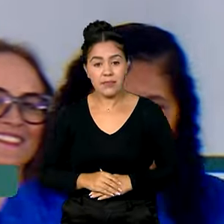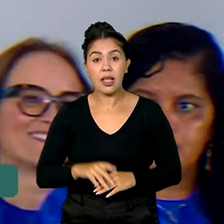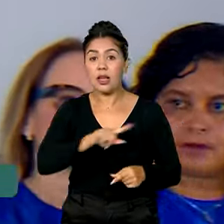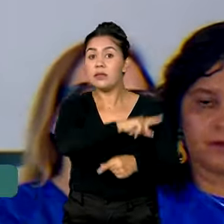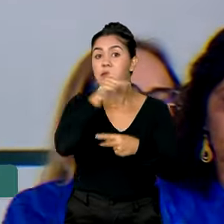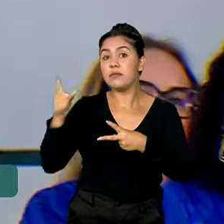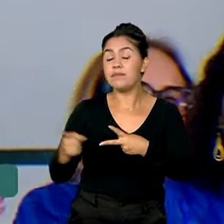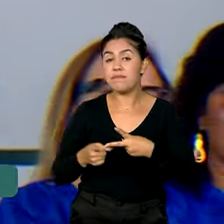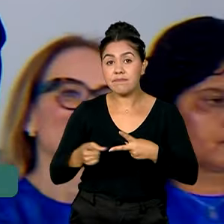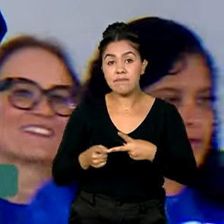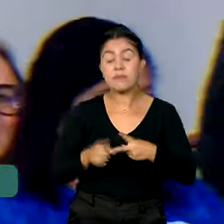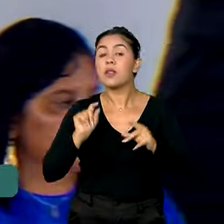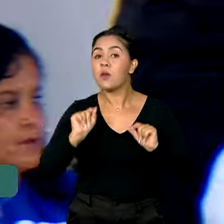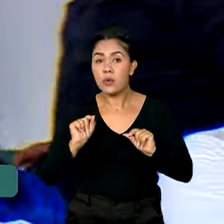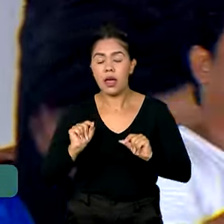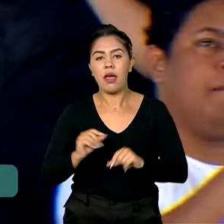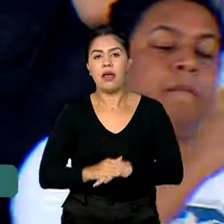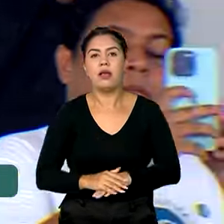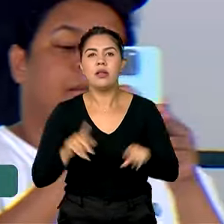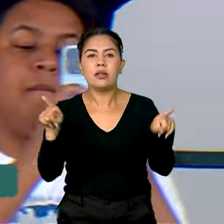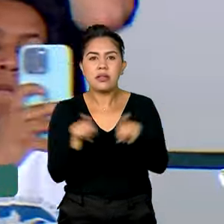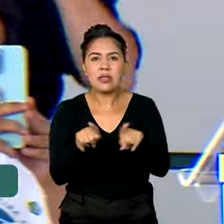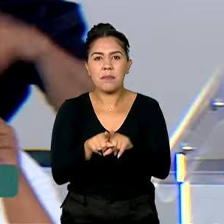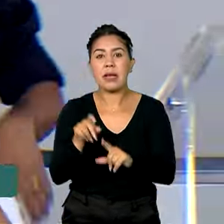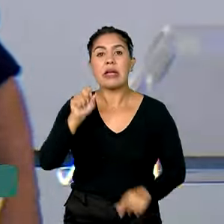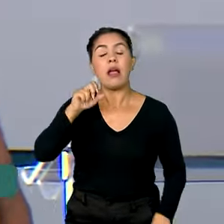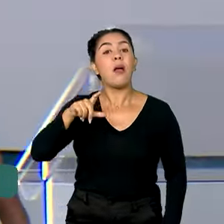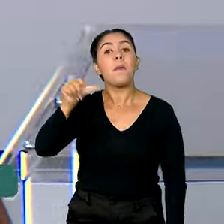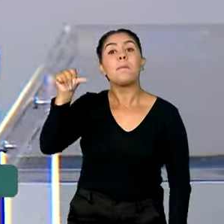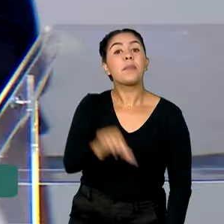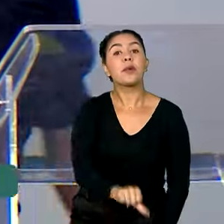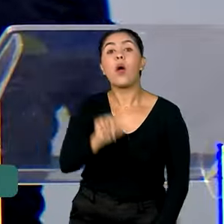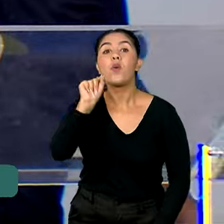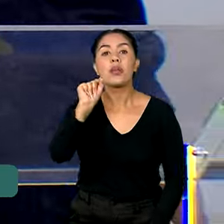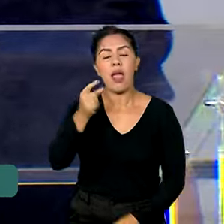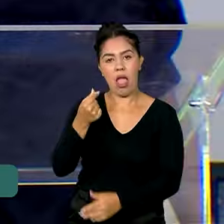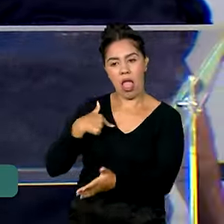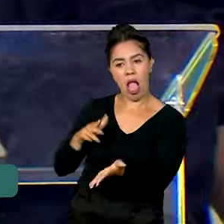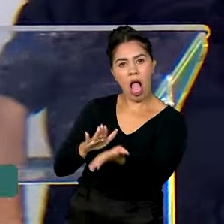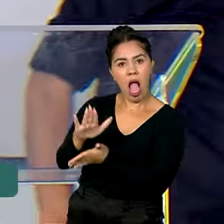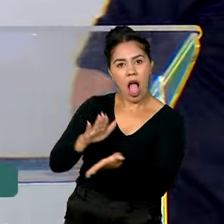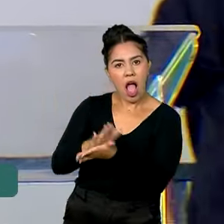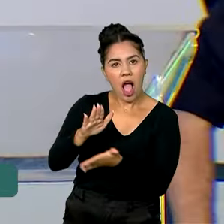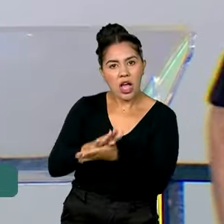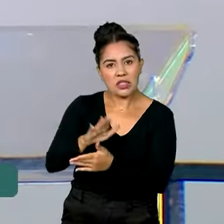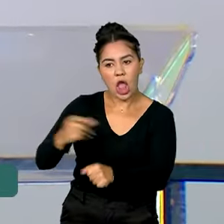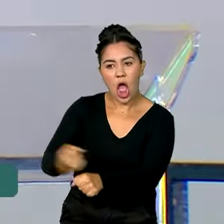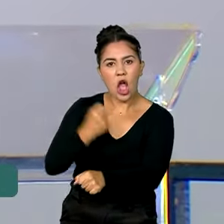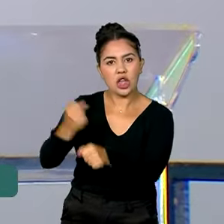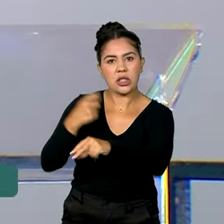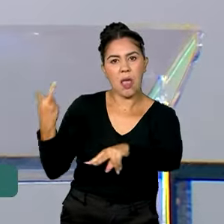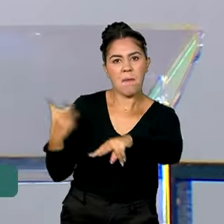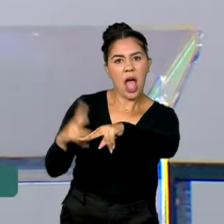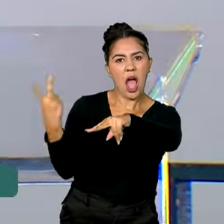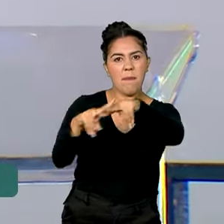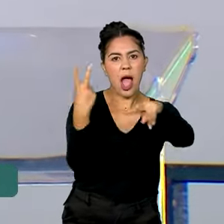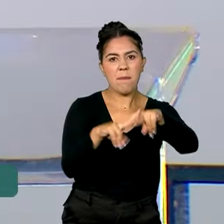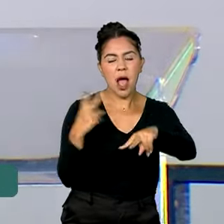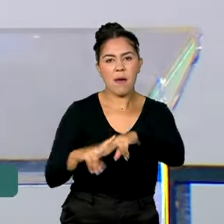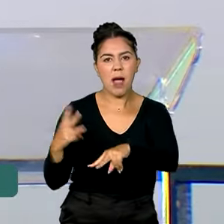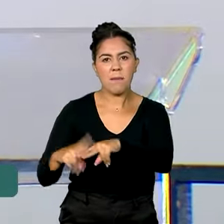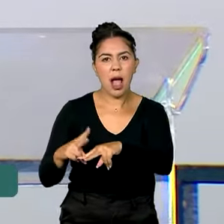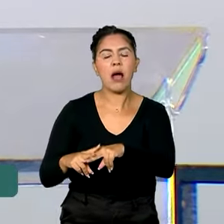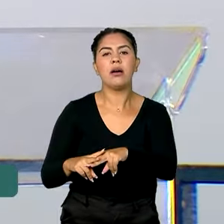Segundo, ficaria muito mais caro gastar fazendo cadeia para